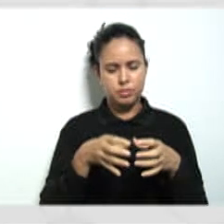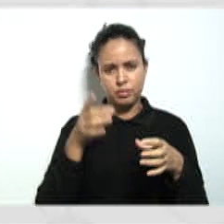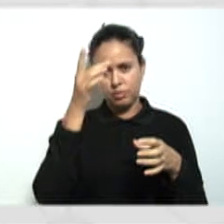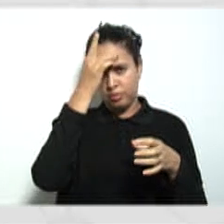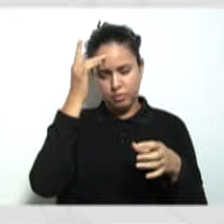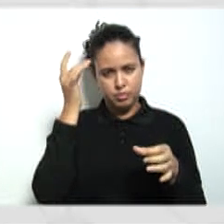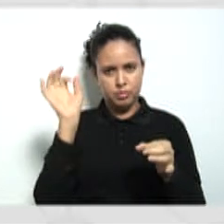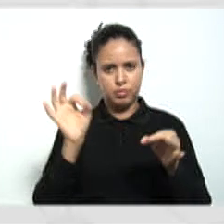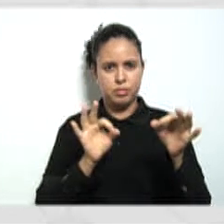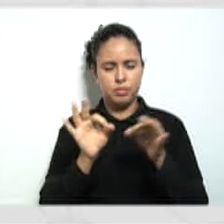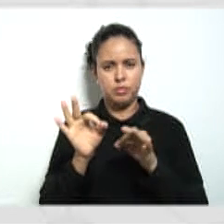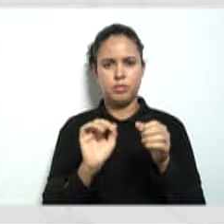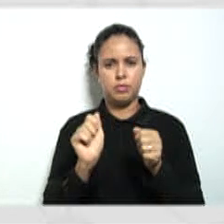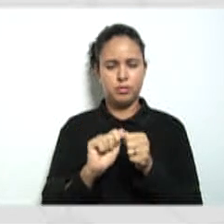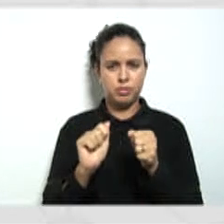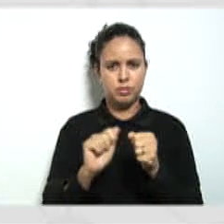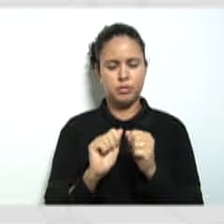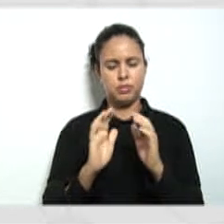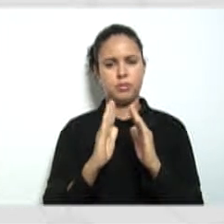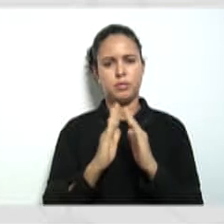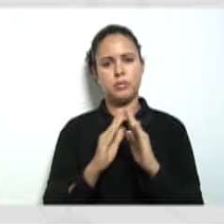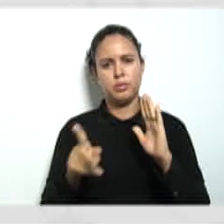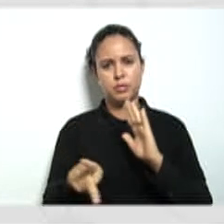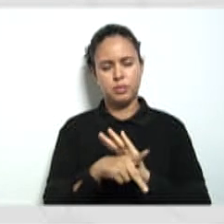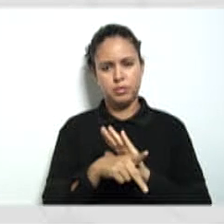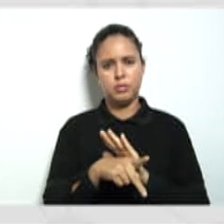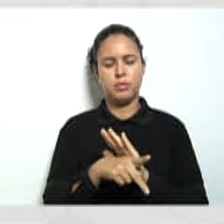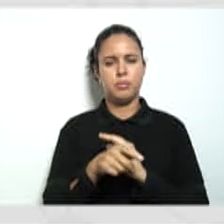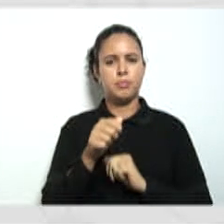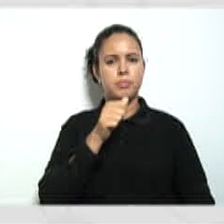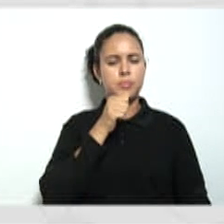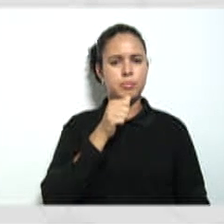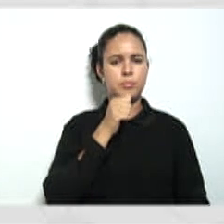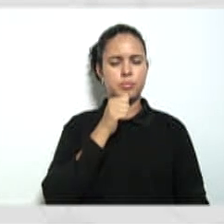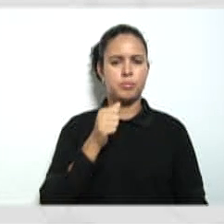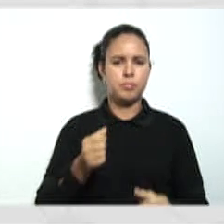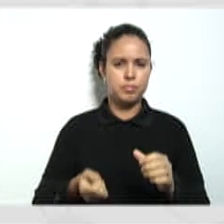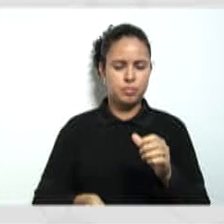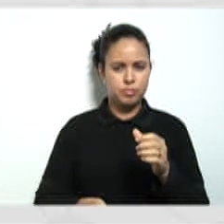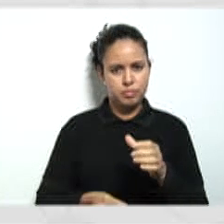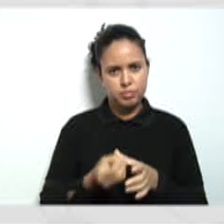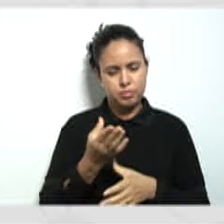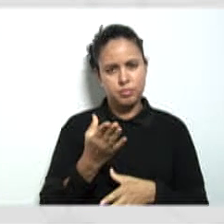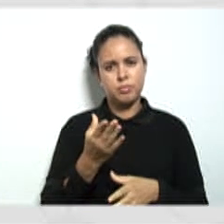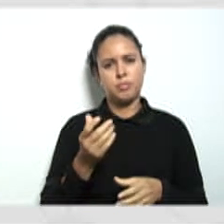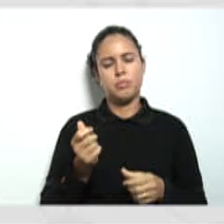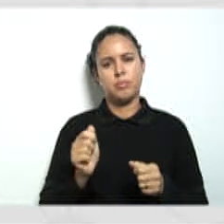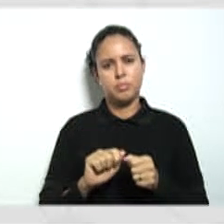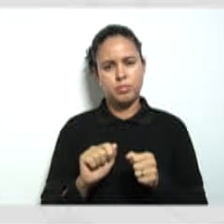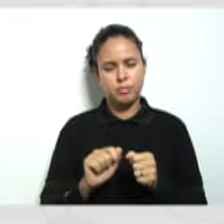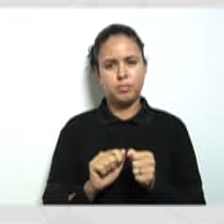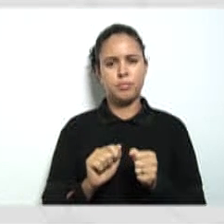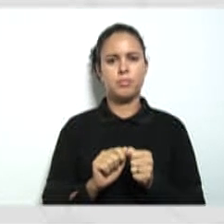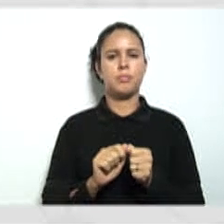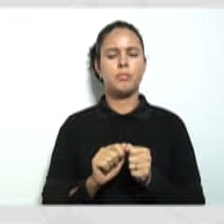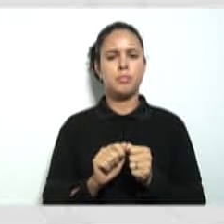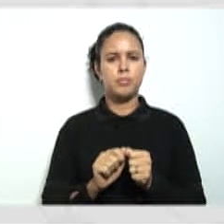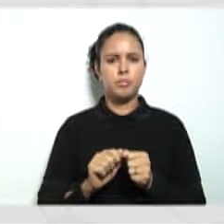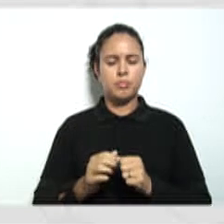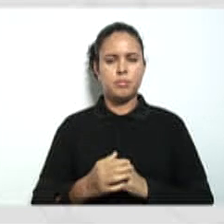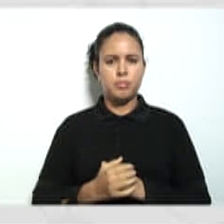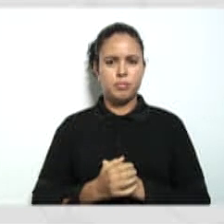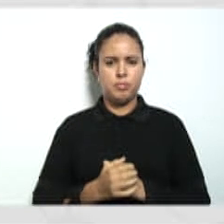para construir a casa própria, sem nenhum intermediário, sem construtora, sem gente que está financiando, está ganhando em cima dessa